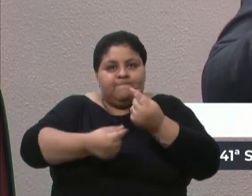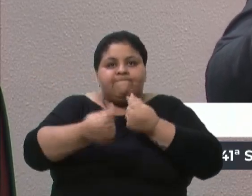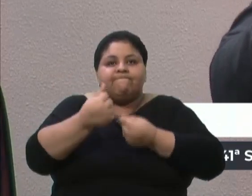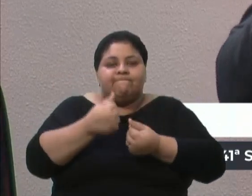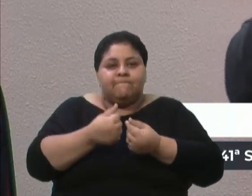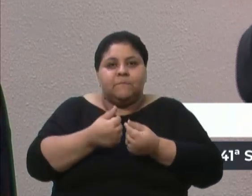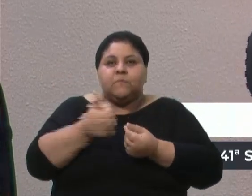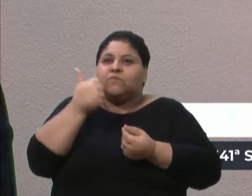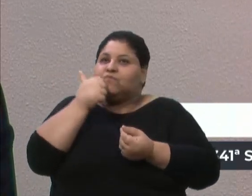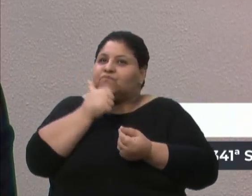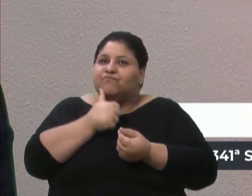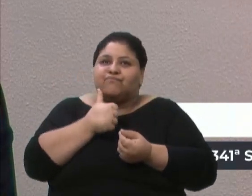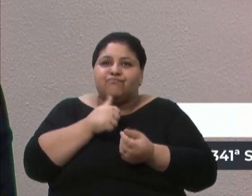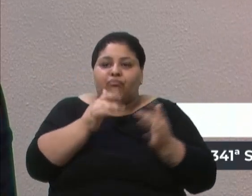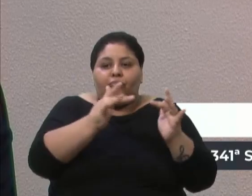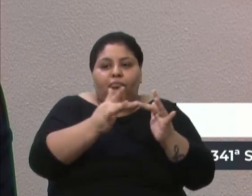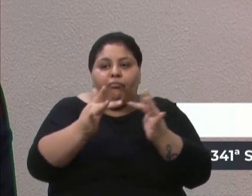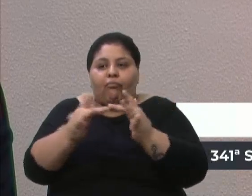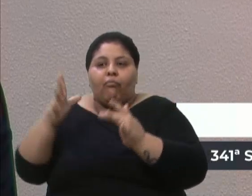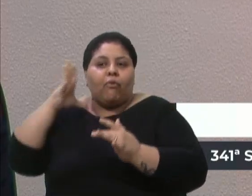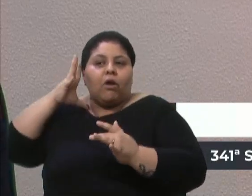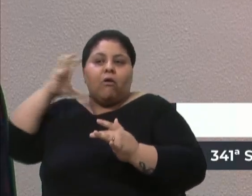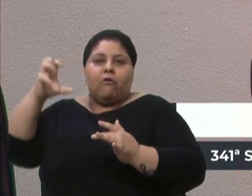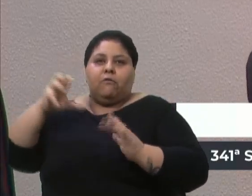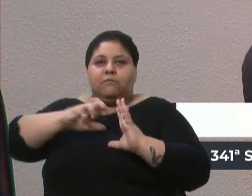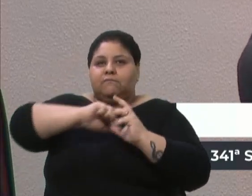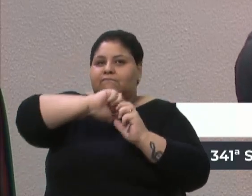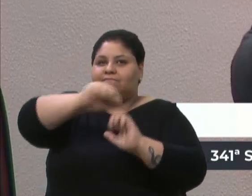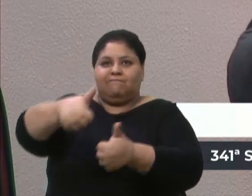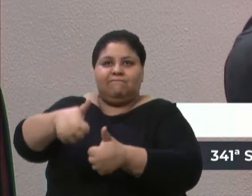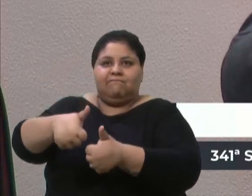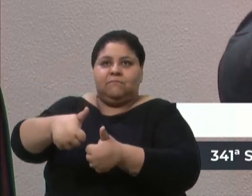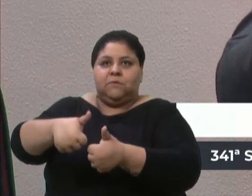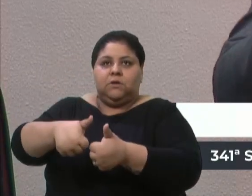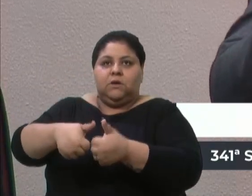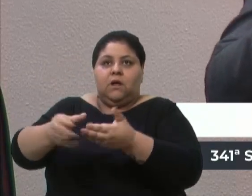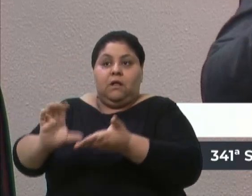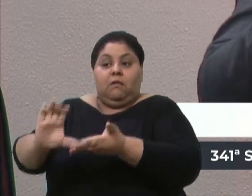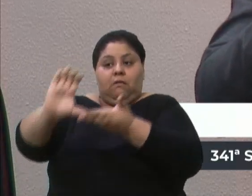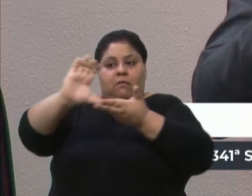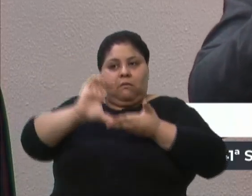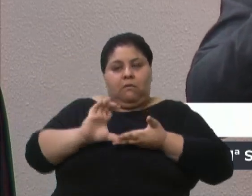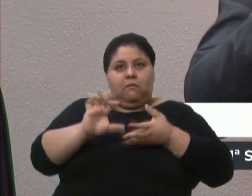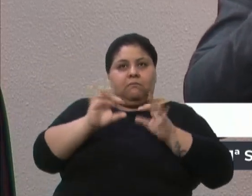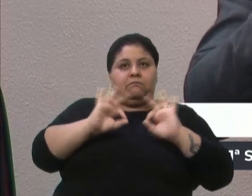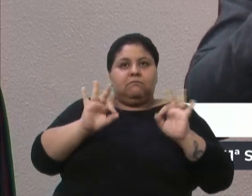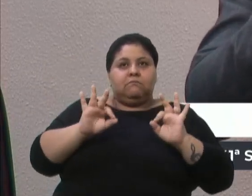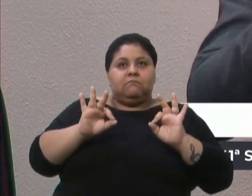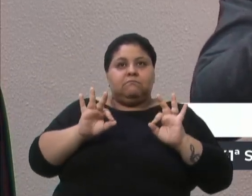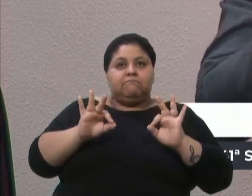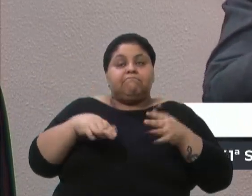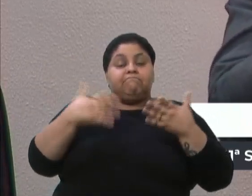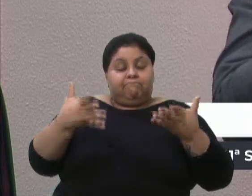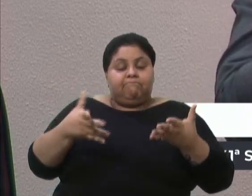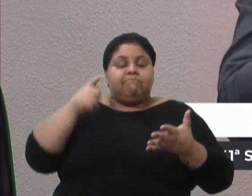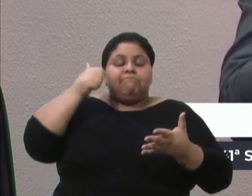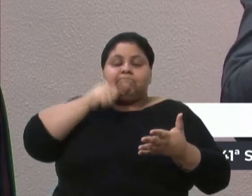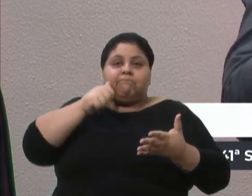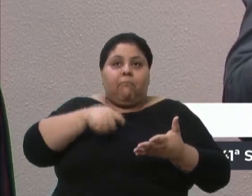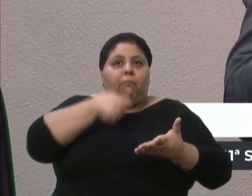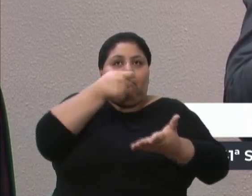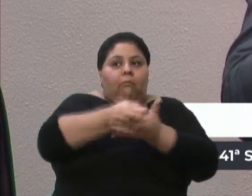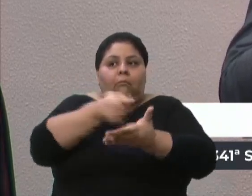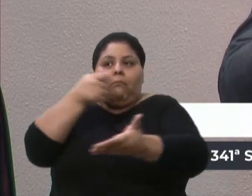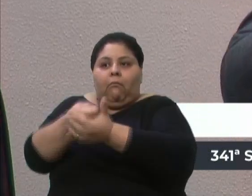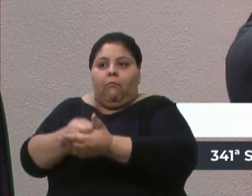não estão vinculadas ao Fio Esporte, elas não recebem financiamento do Fio Esporte, e aí elas têm que pagar tudo, o transporte da van,